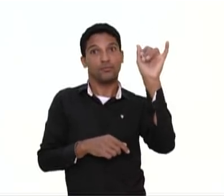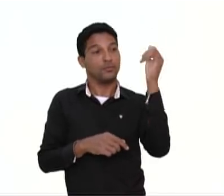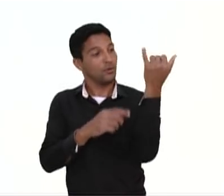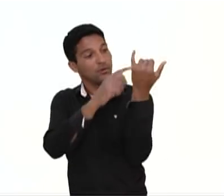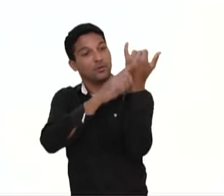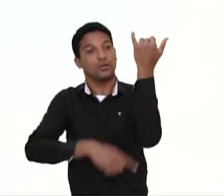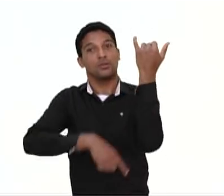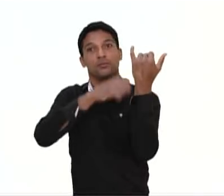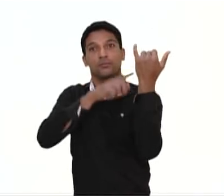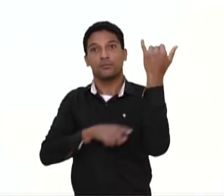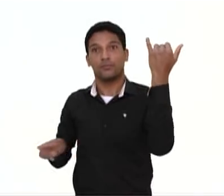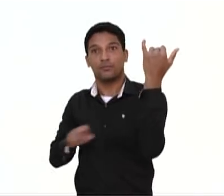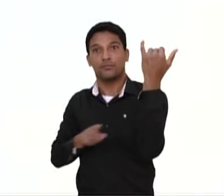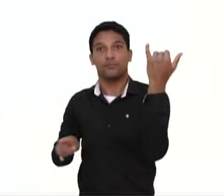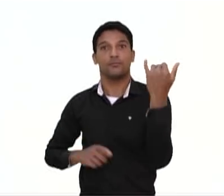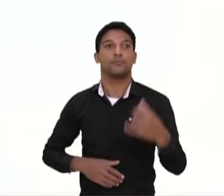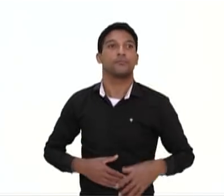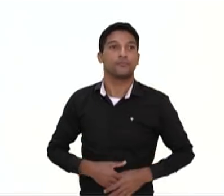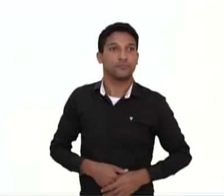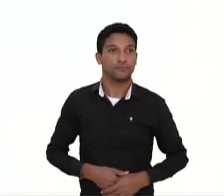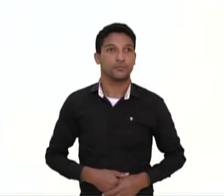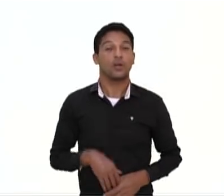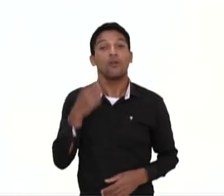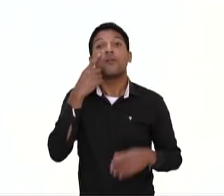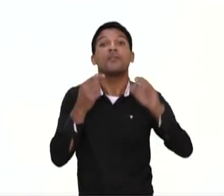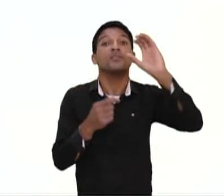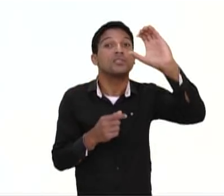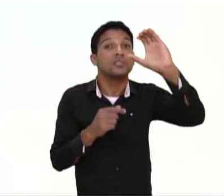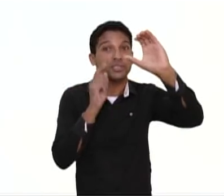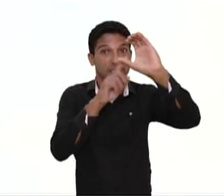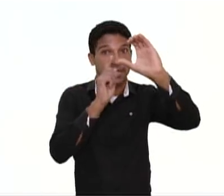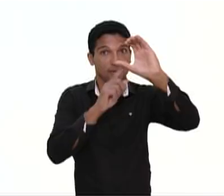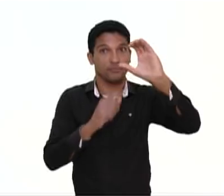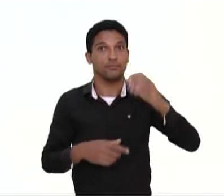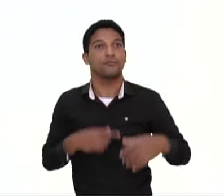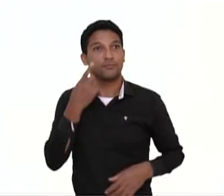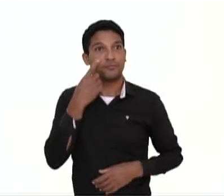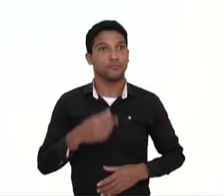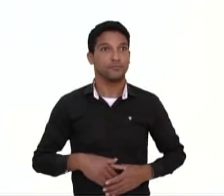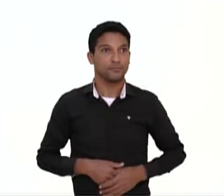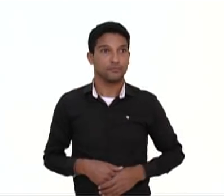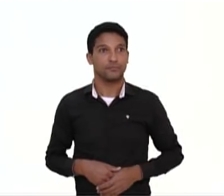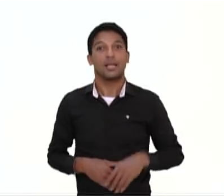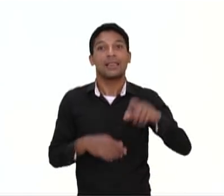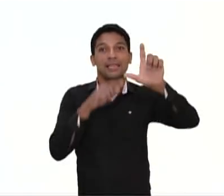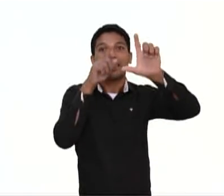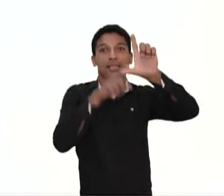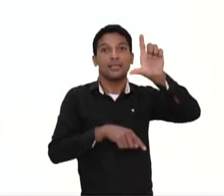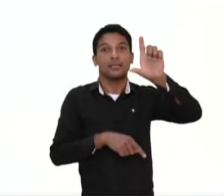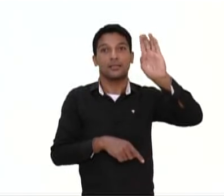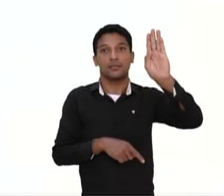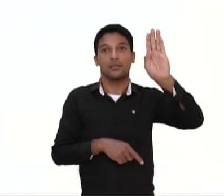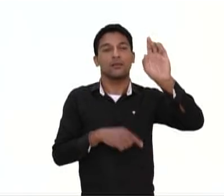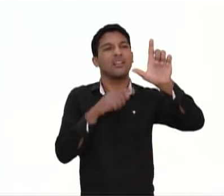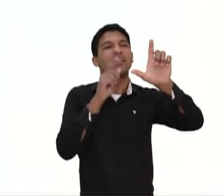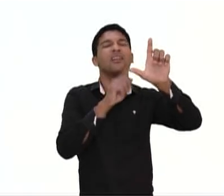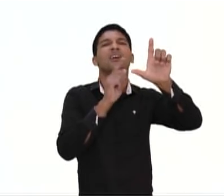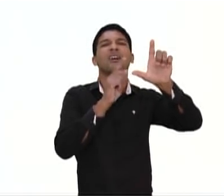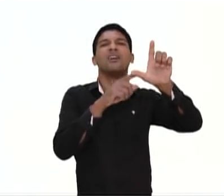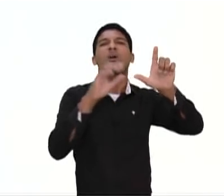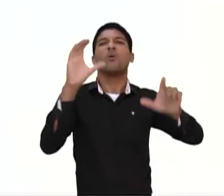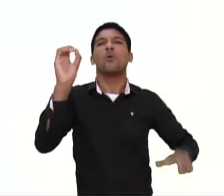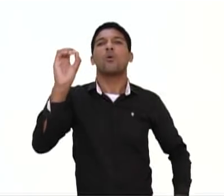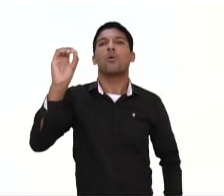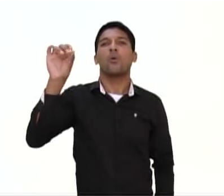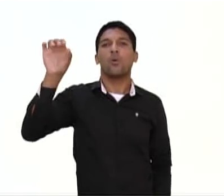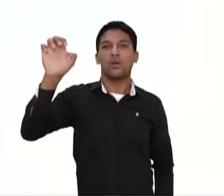veremos o efeito do coeficiente C na minha parábola. O coeficiente C de uma função quadrática corresponde à ordem do